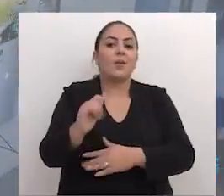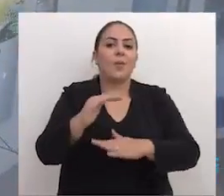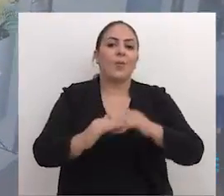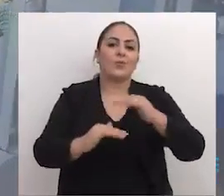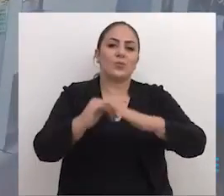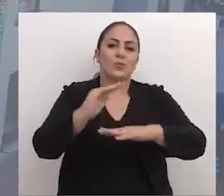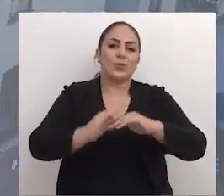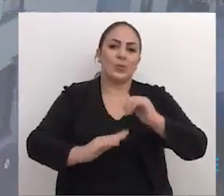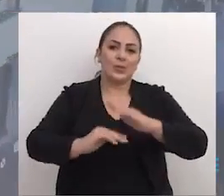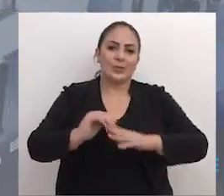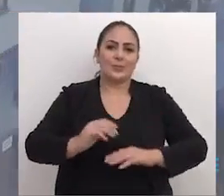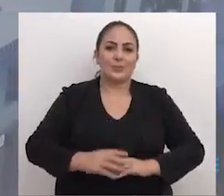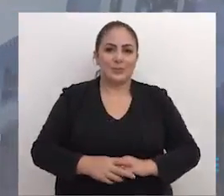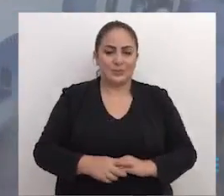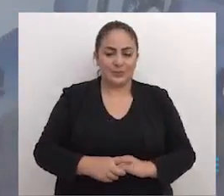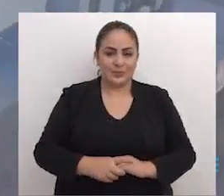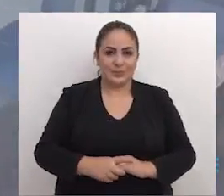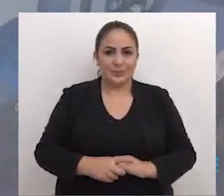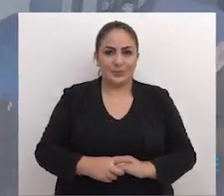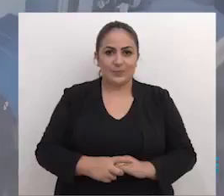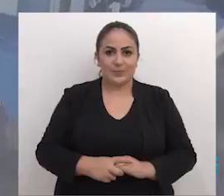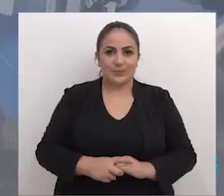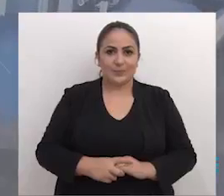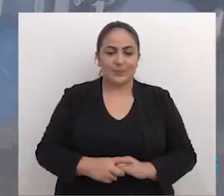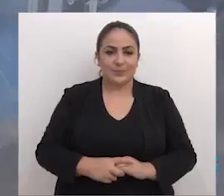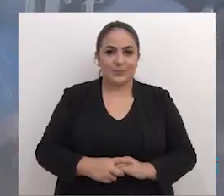quem constrói.